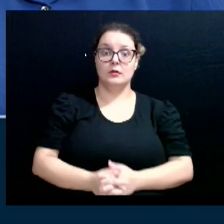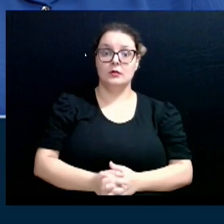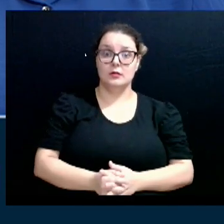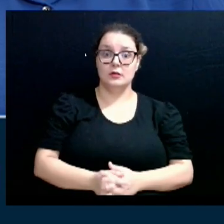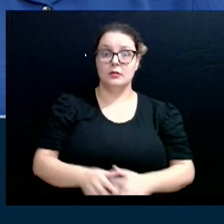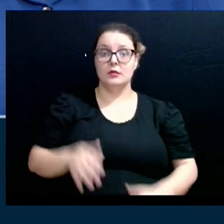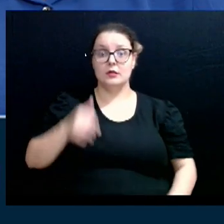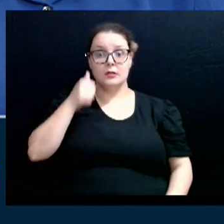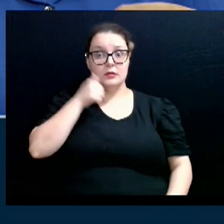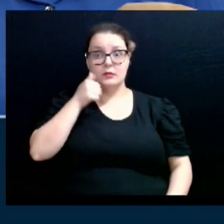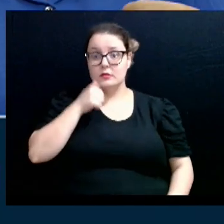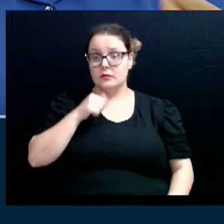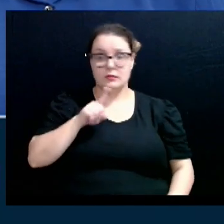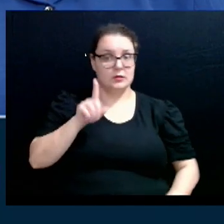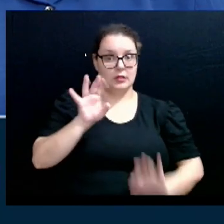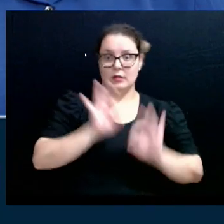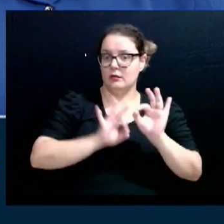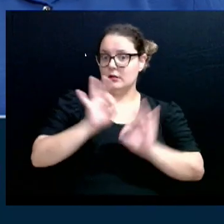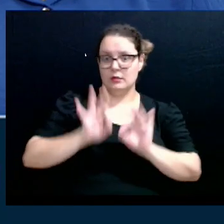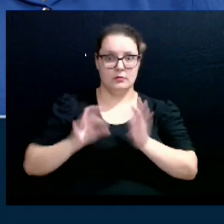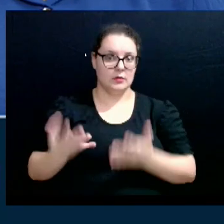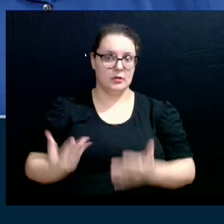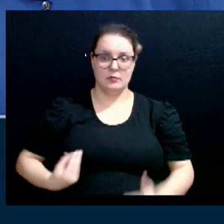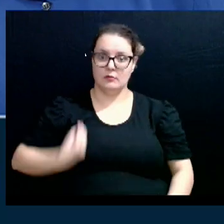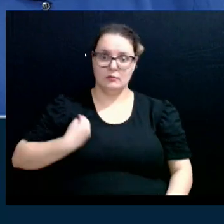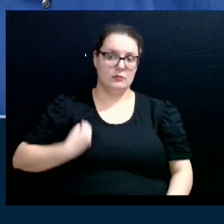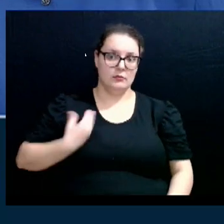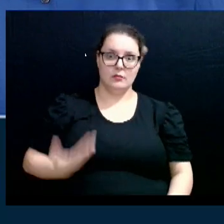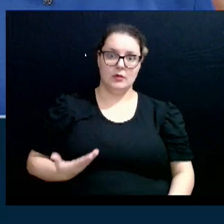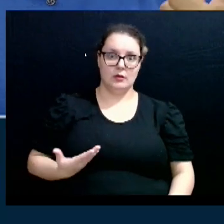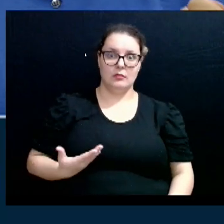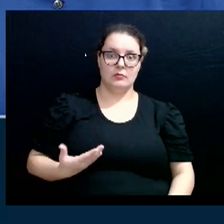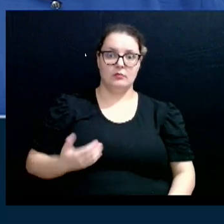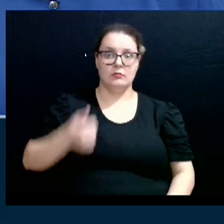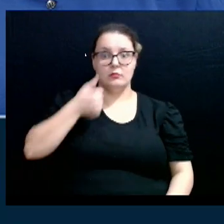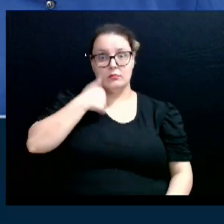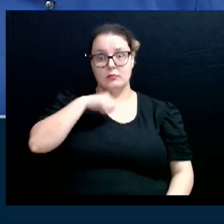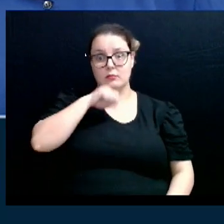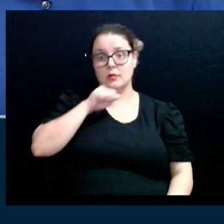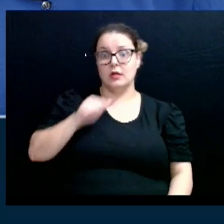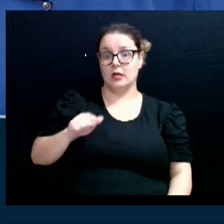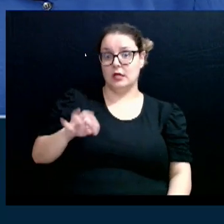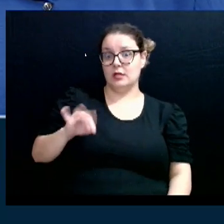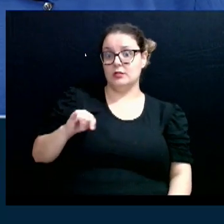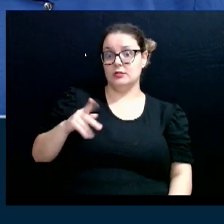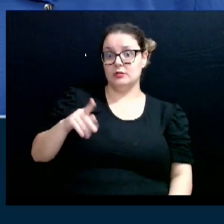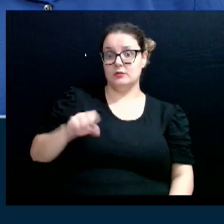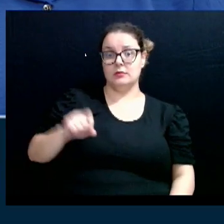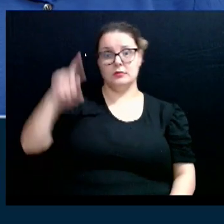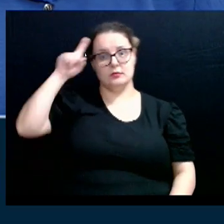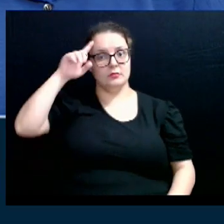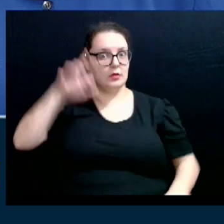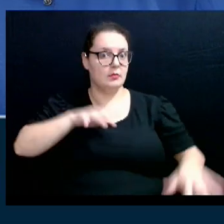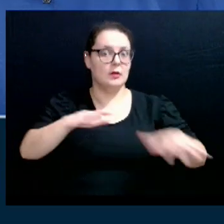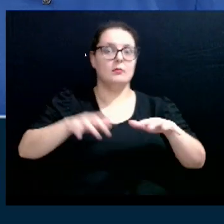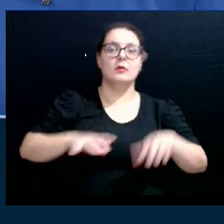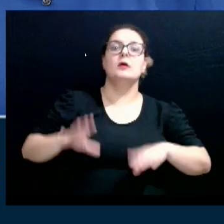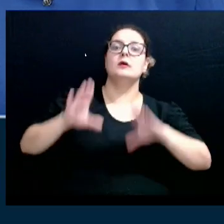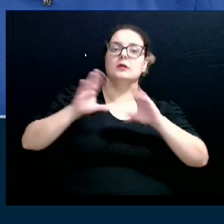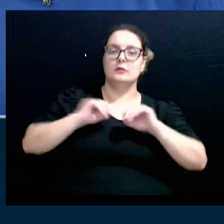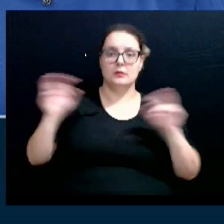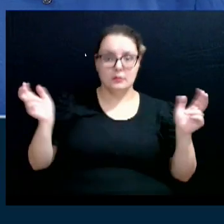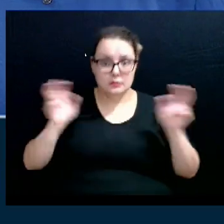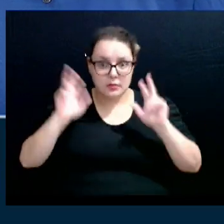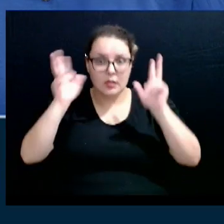foram preparadas para viver uma maternidade atípica. São dias agitados, são noites em alerta, né. Na